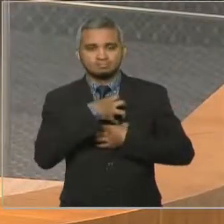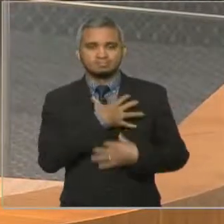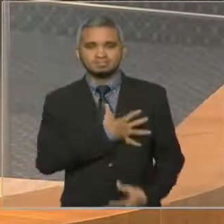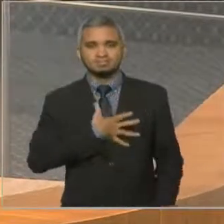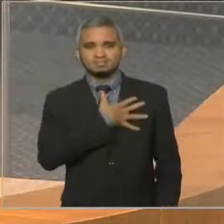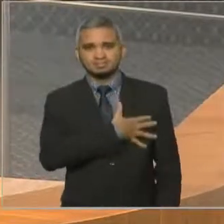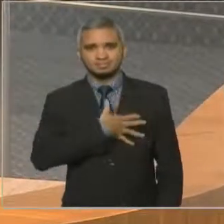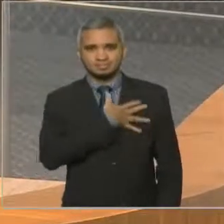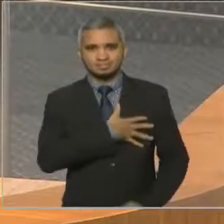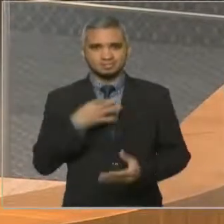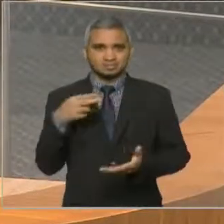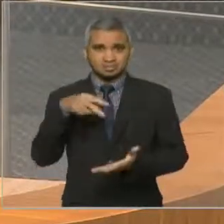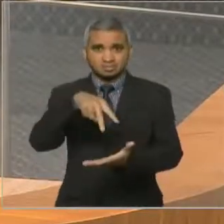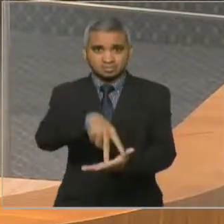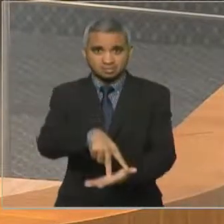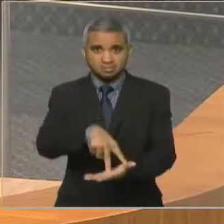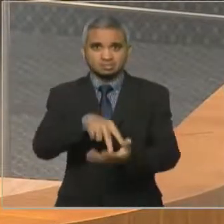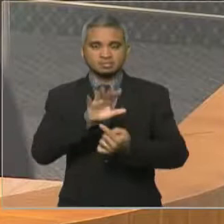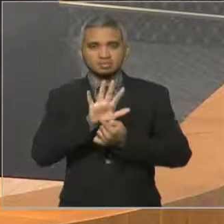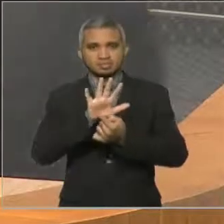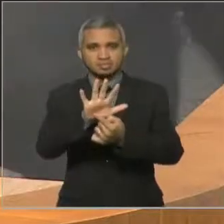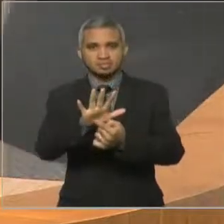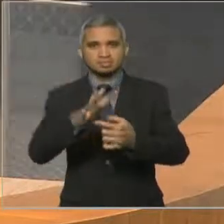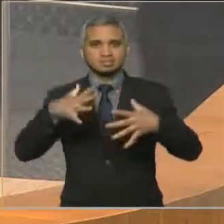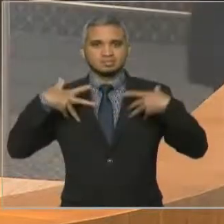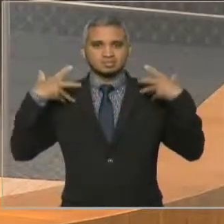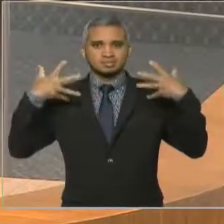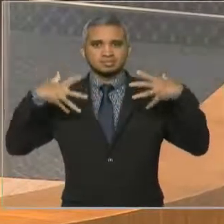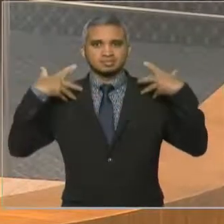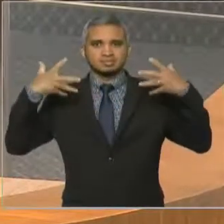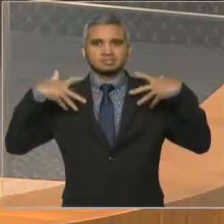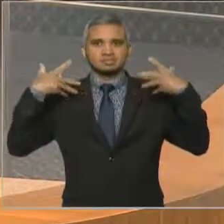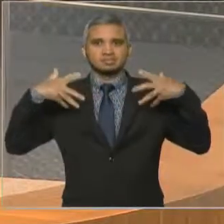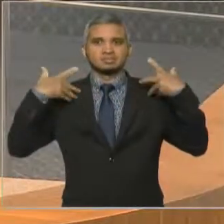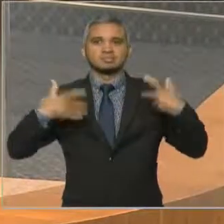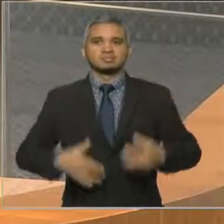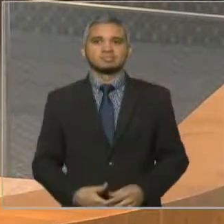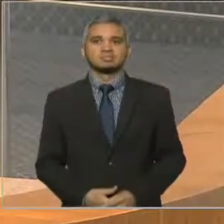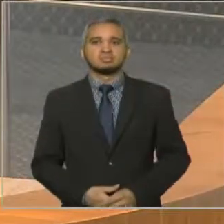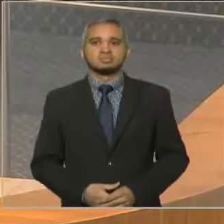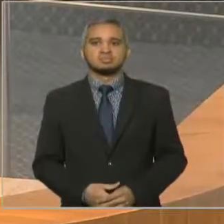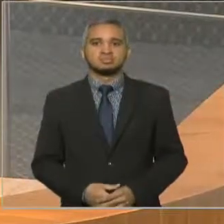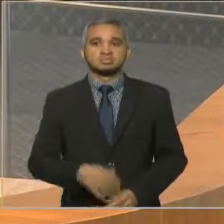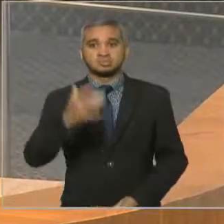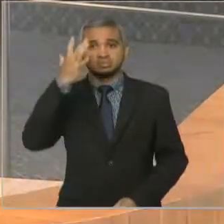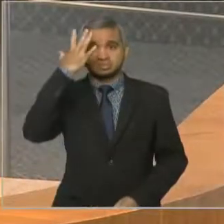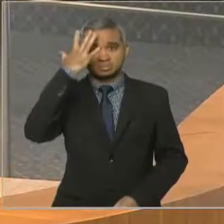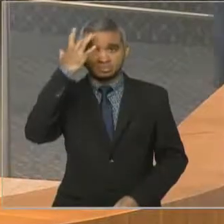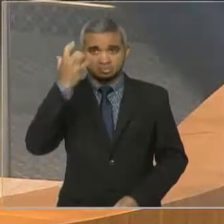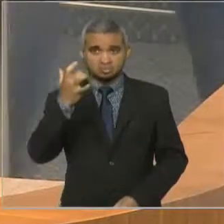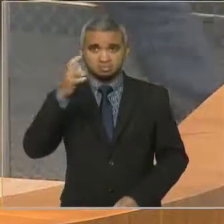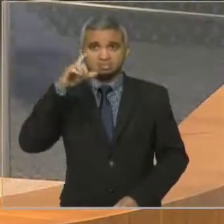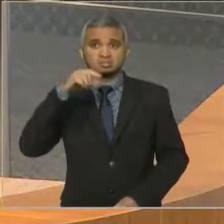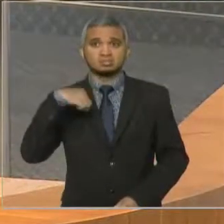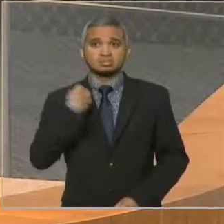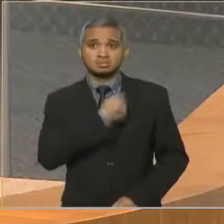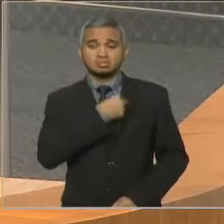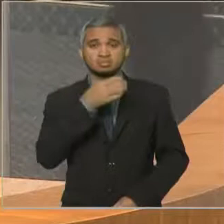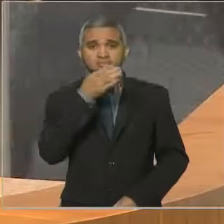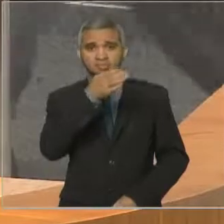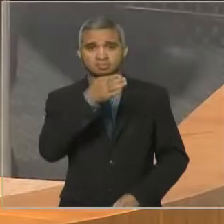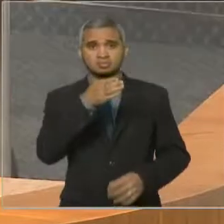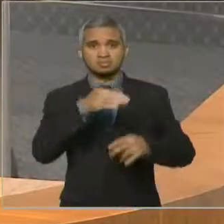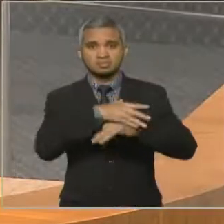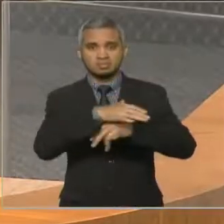expressar a alegria que sinto como balsense, como maranhense, de amanhã podermos receber na nossa cidade o secretário de